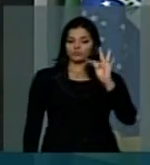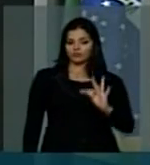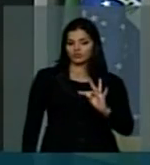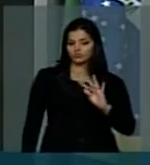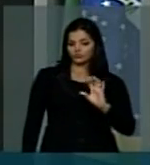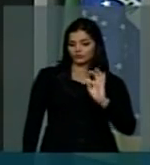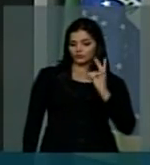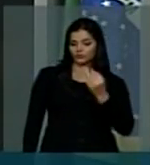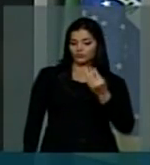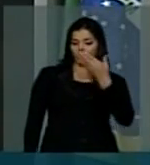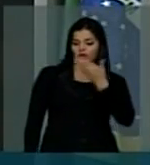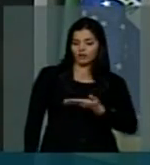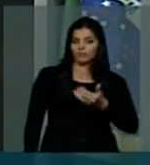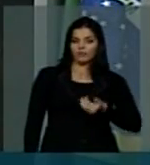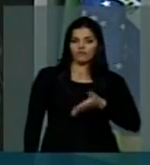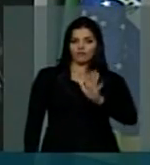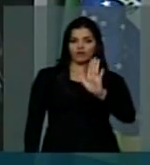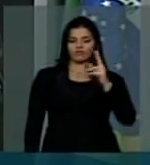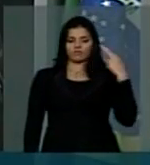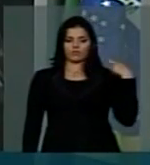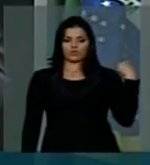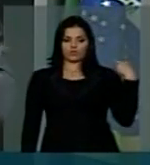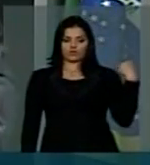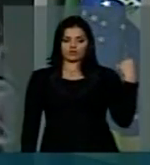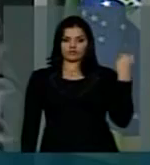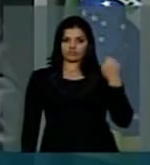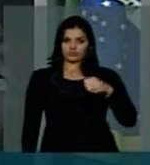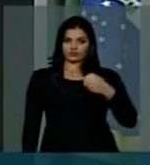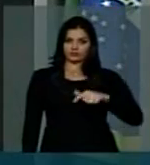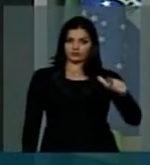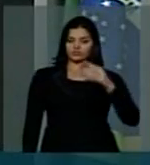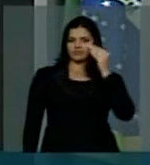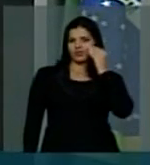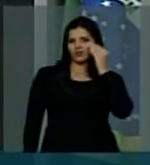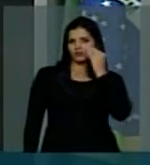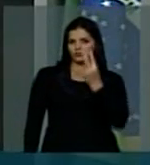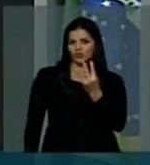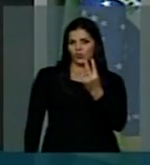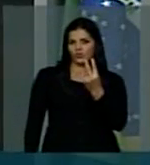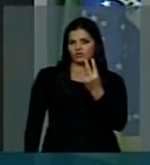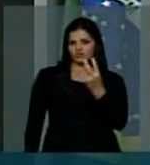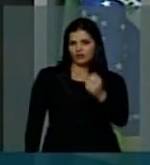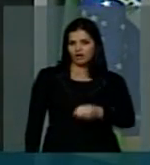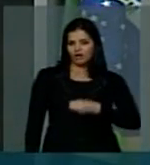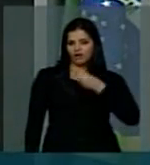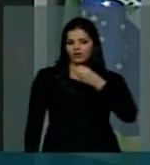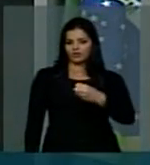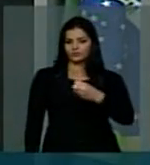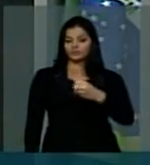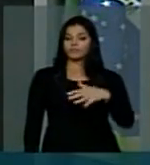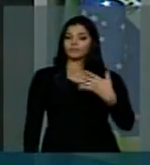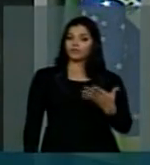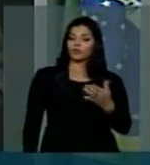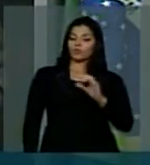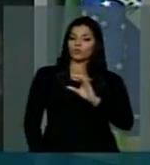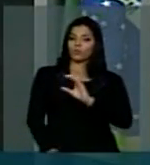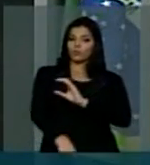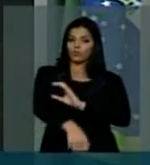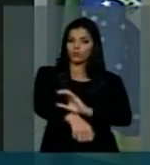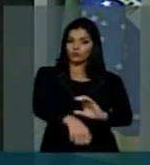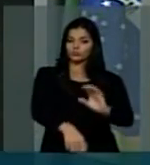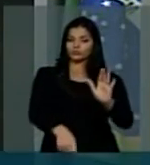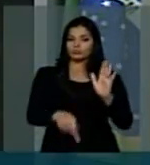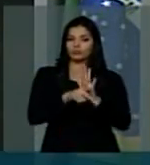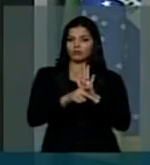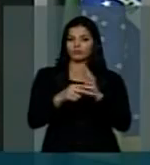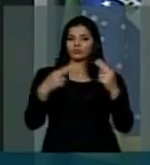exercer o ofício do motorista terá que ter experiência no mínimo 2 anos. Condição, o curso específico de